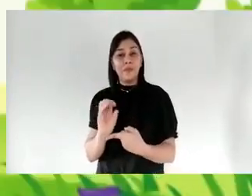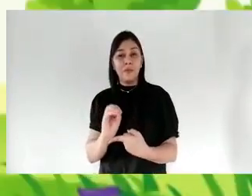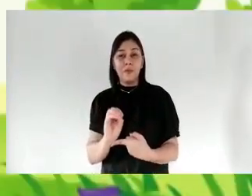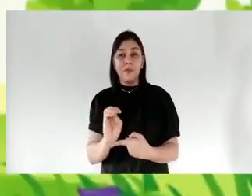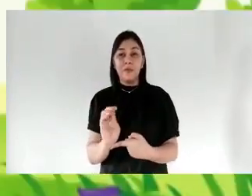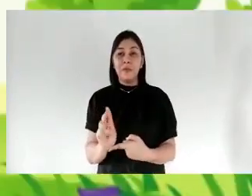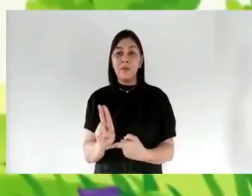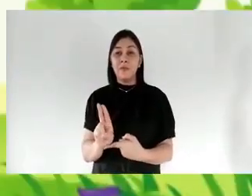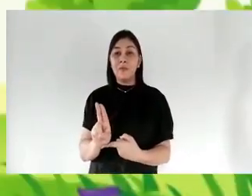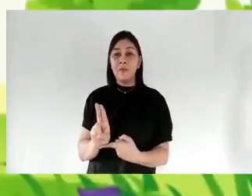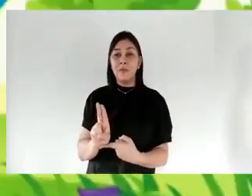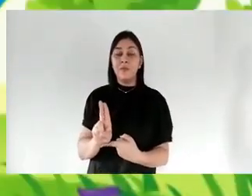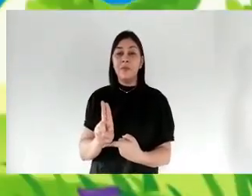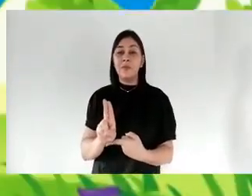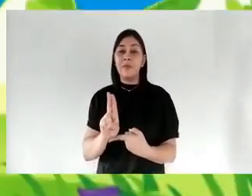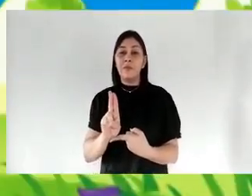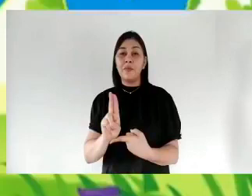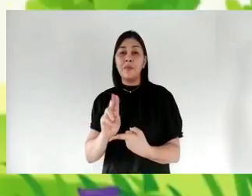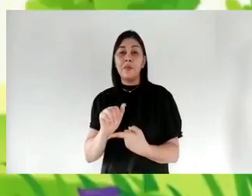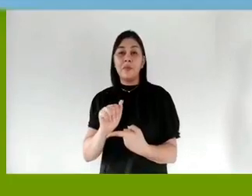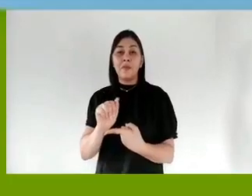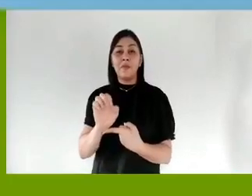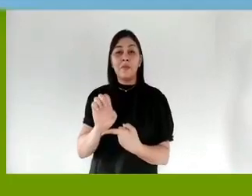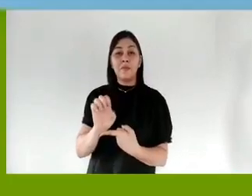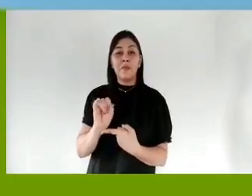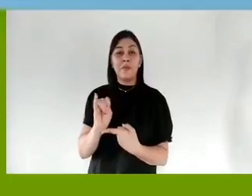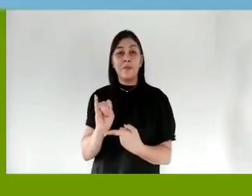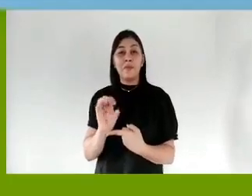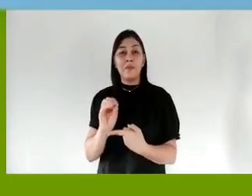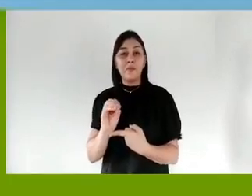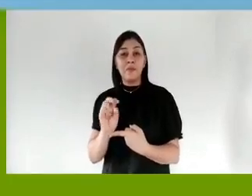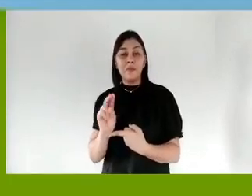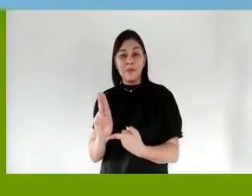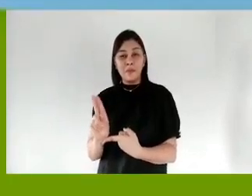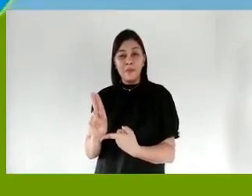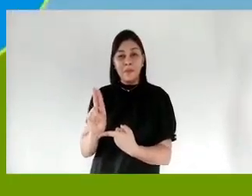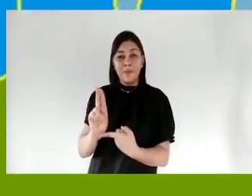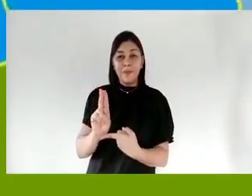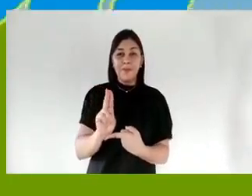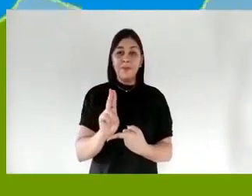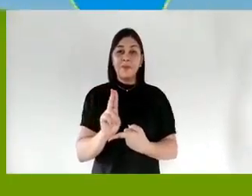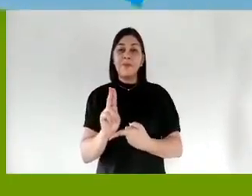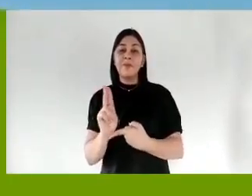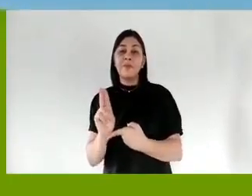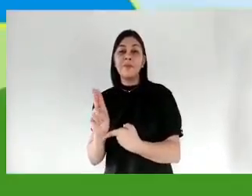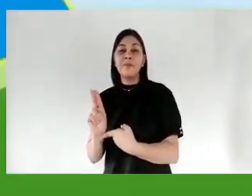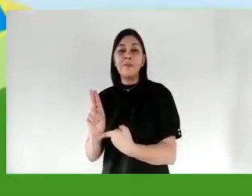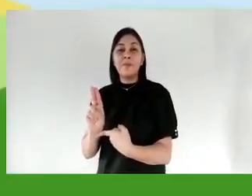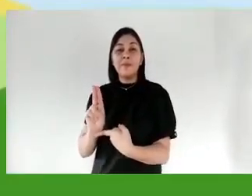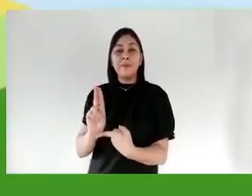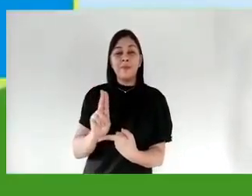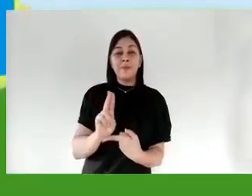E, I, O, U. A, E, I, O, U.